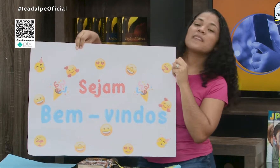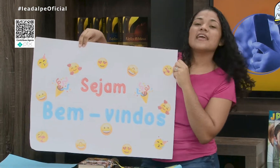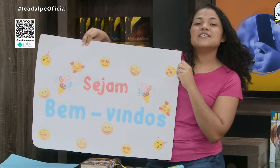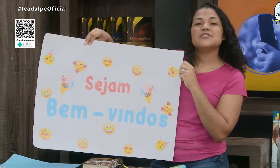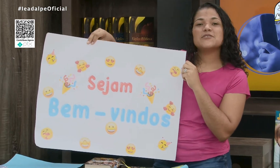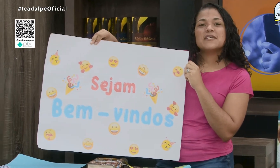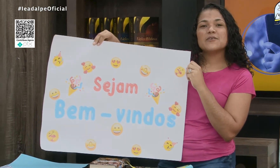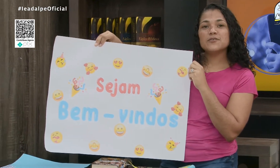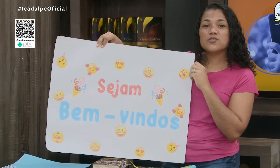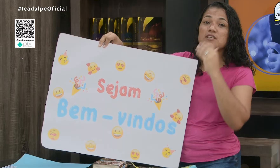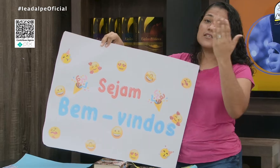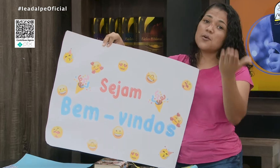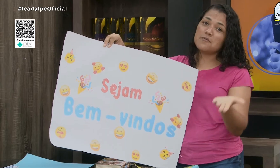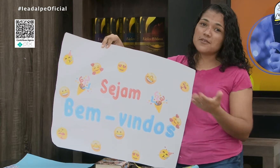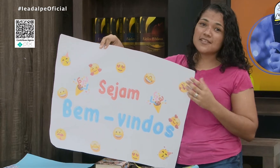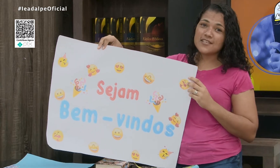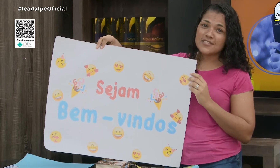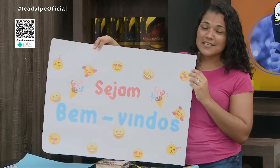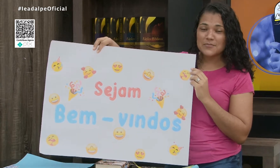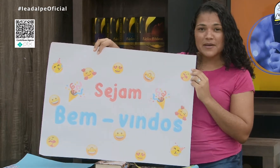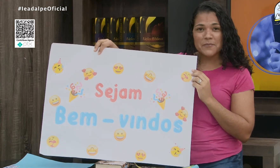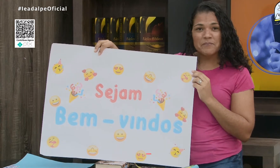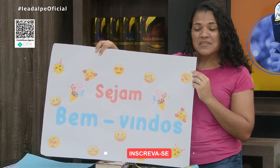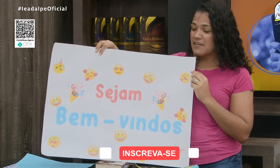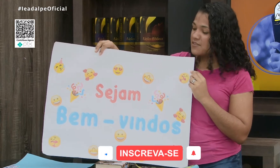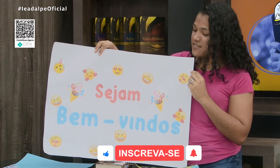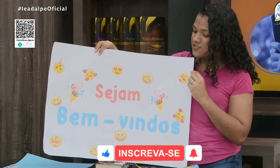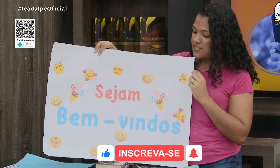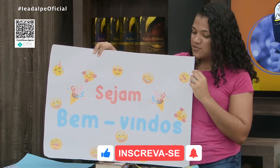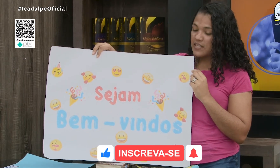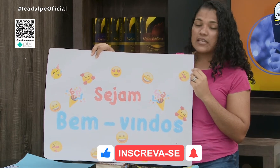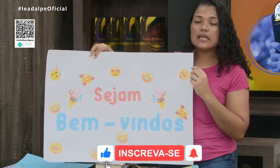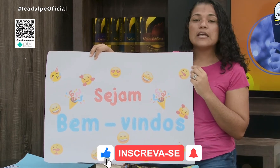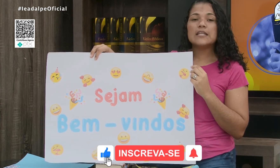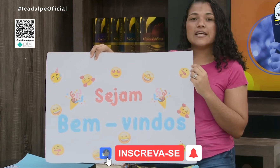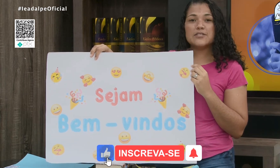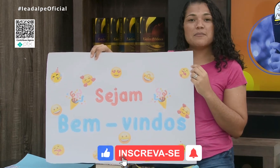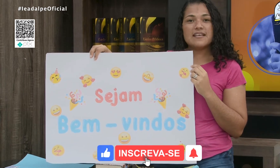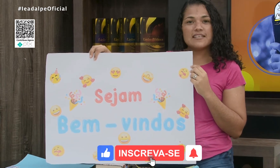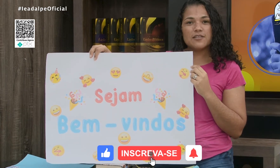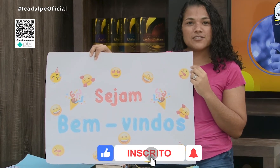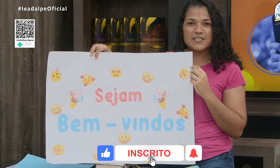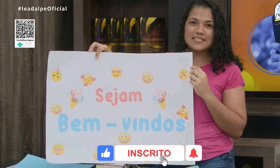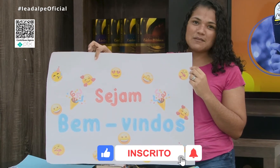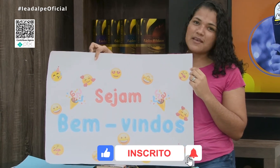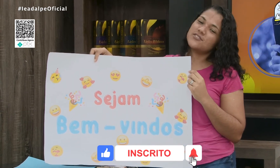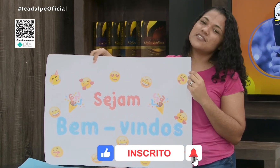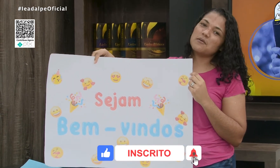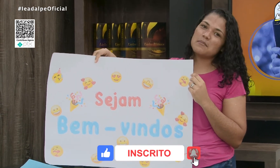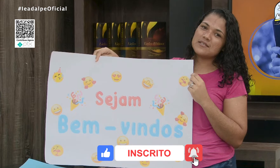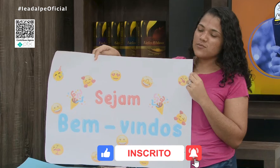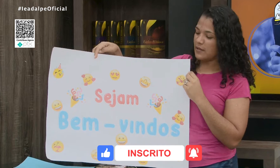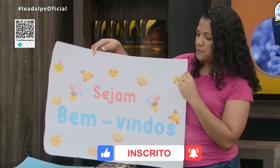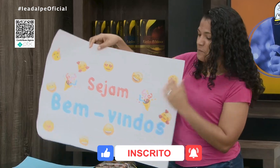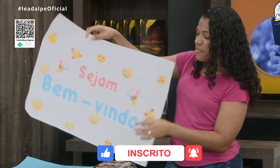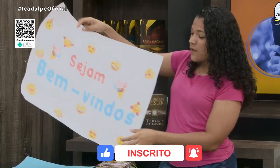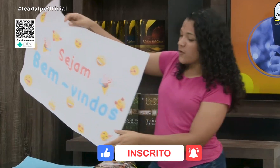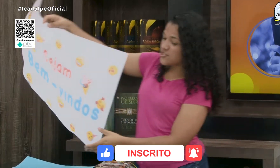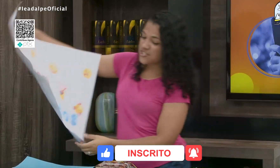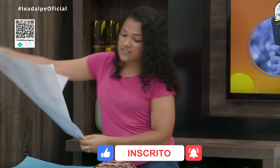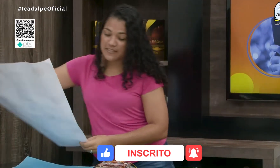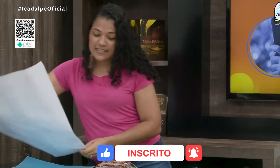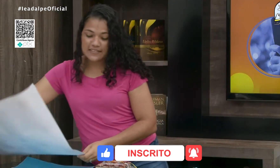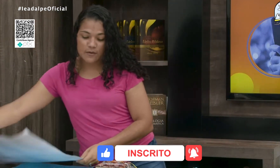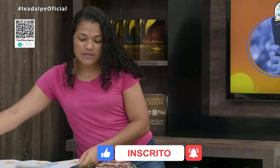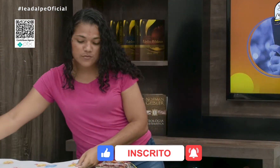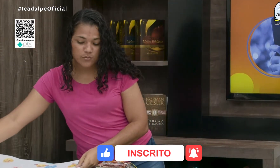aulas eles estejam aqui conosco, assim como vocês, tá? Espero que vocês estejam aqui nas demais aulas desse trimestre tão abençoado.